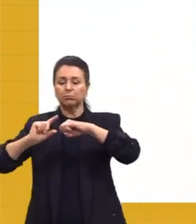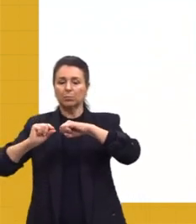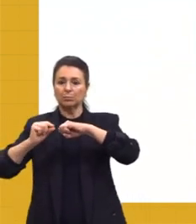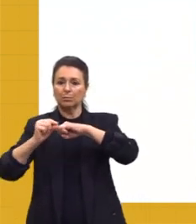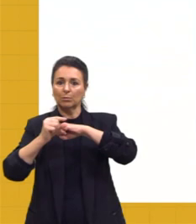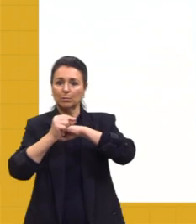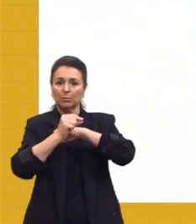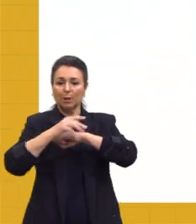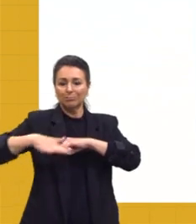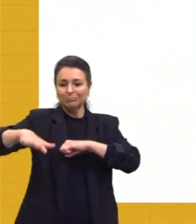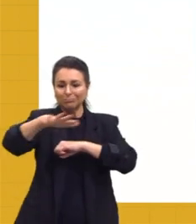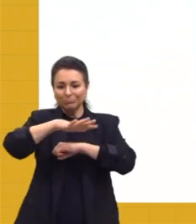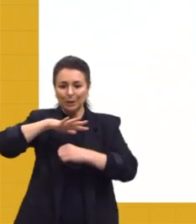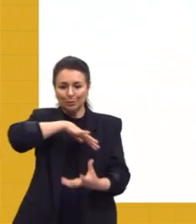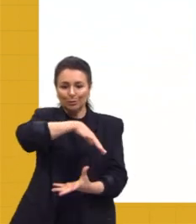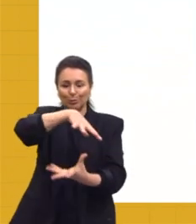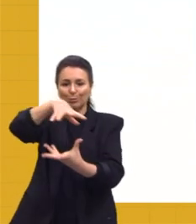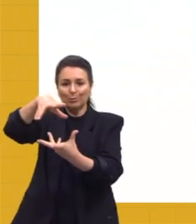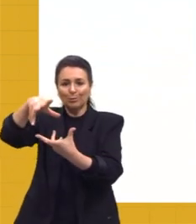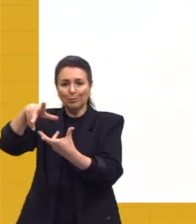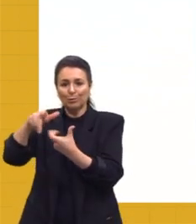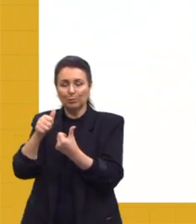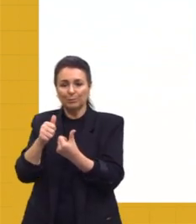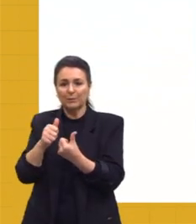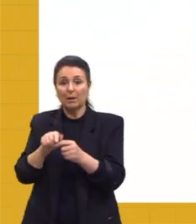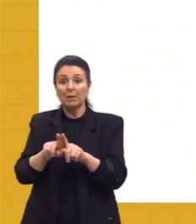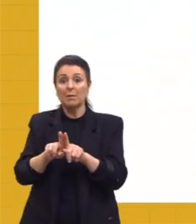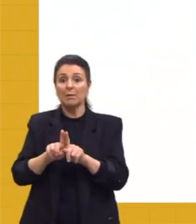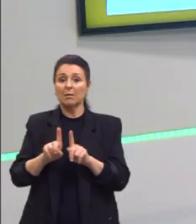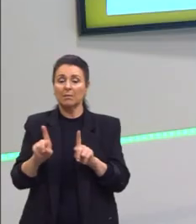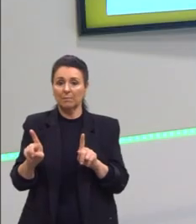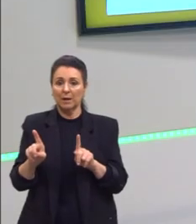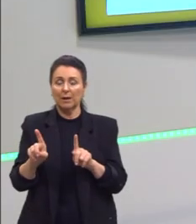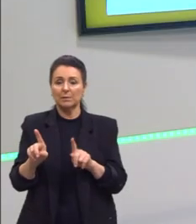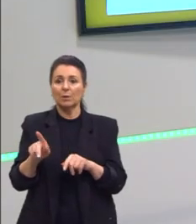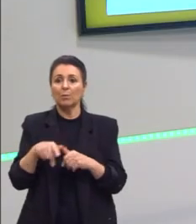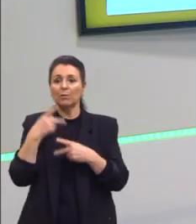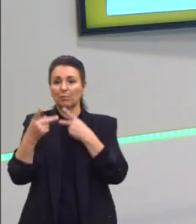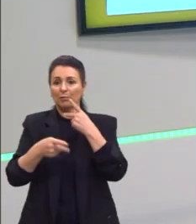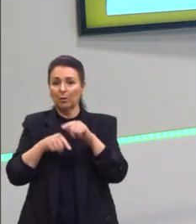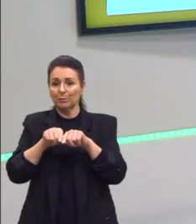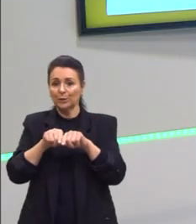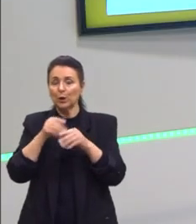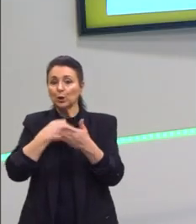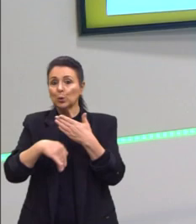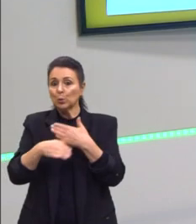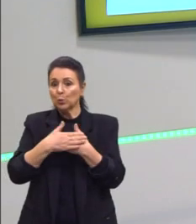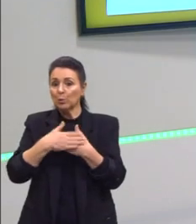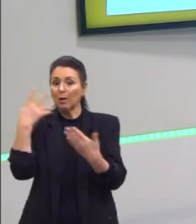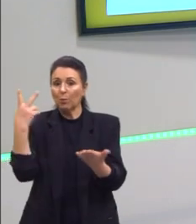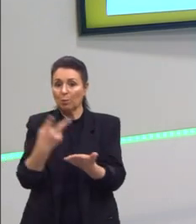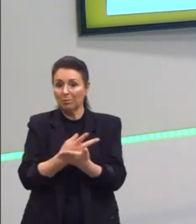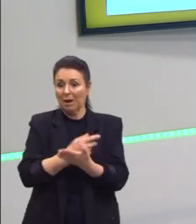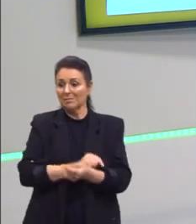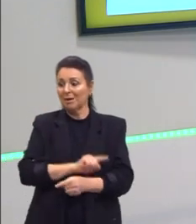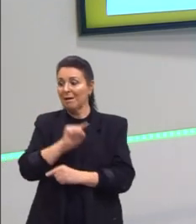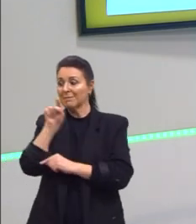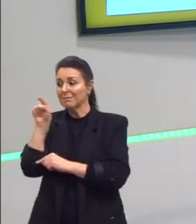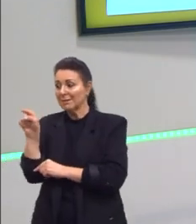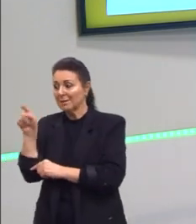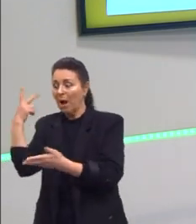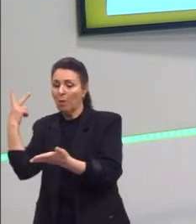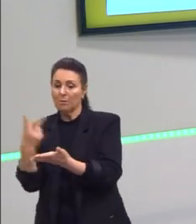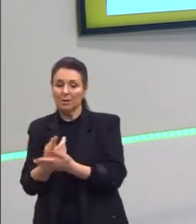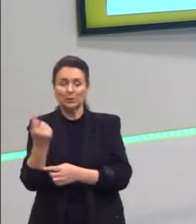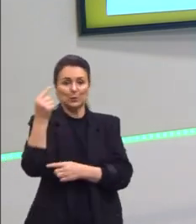tabuleiro Mundial tá a gurizada só que como eu falei para vocês tudo o que acontece do lado vai